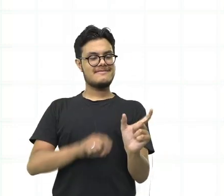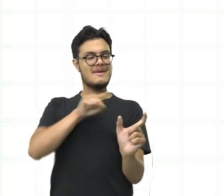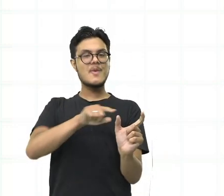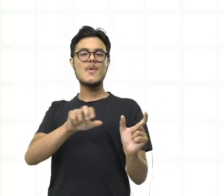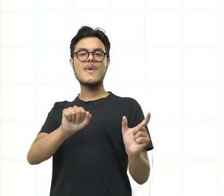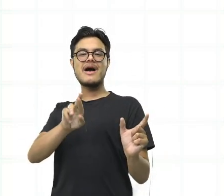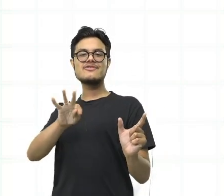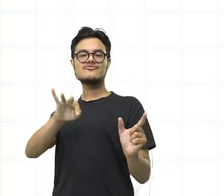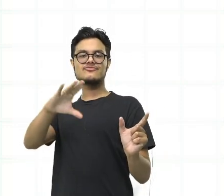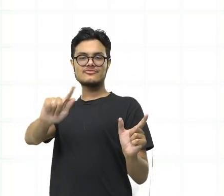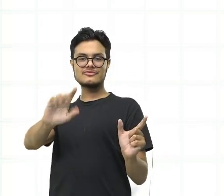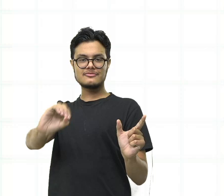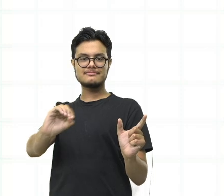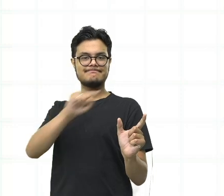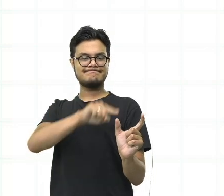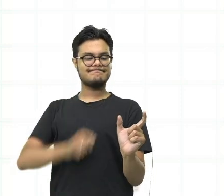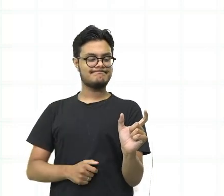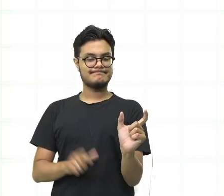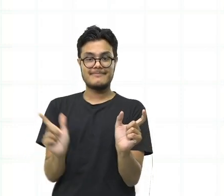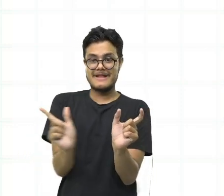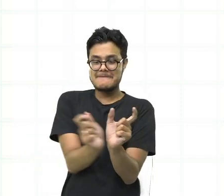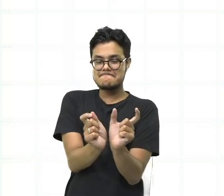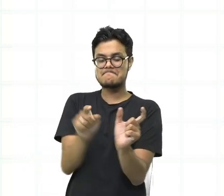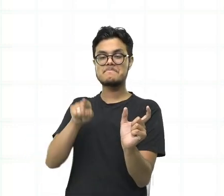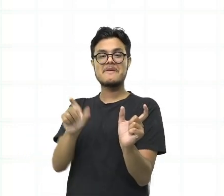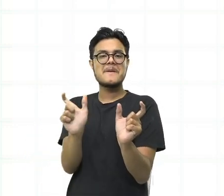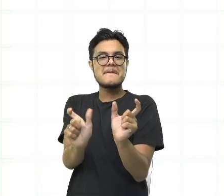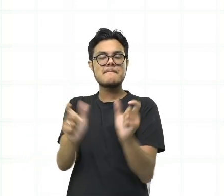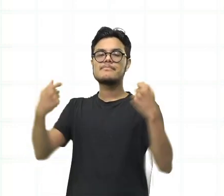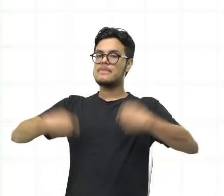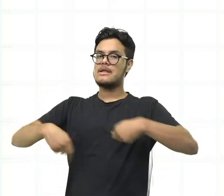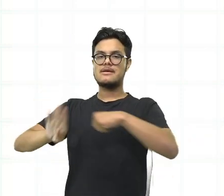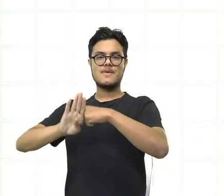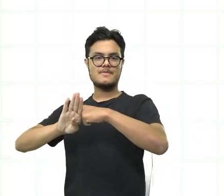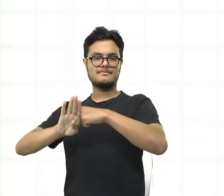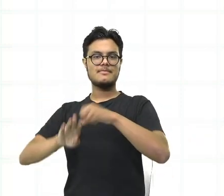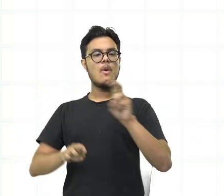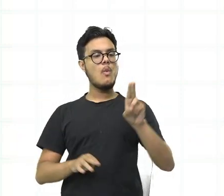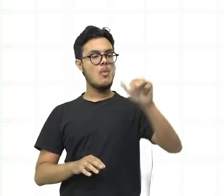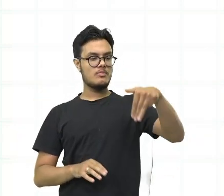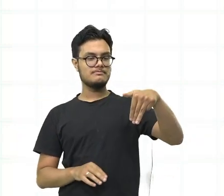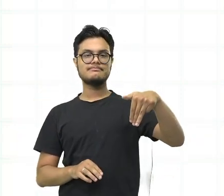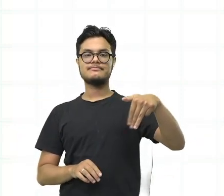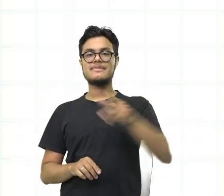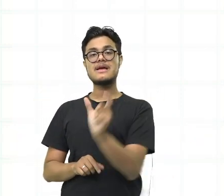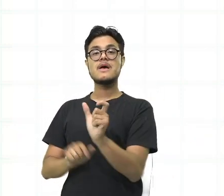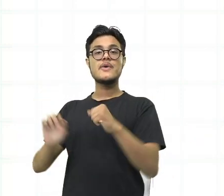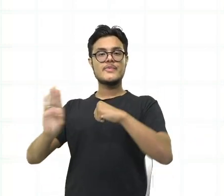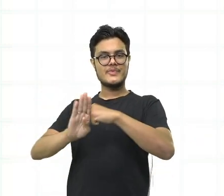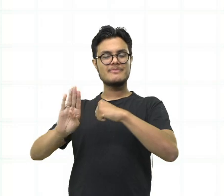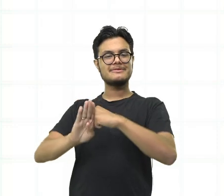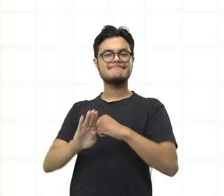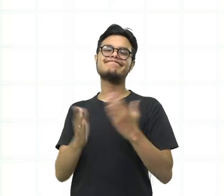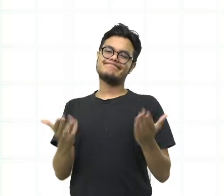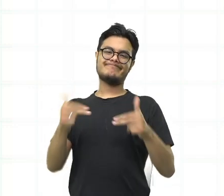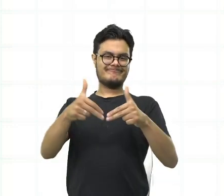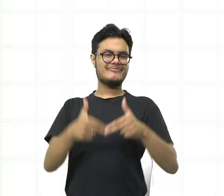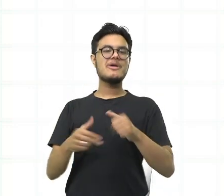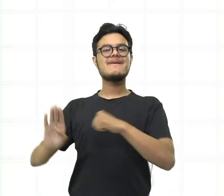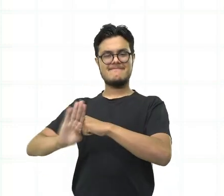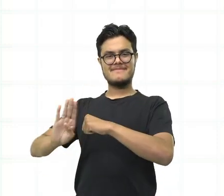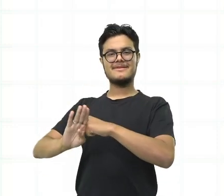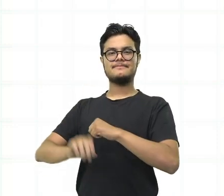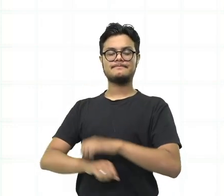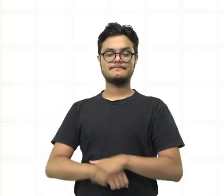aqui, significa que a próxima palavra tem que ser um substantivo, Por isso que o andar está como